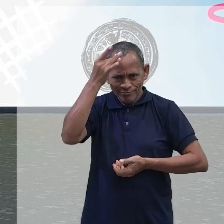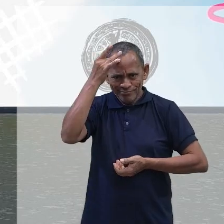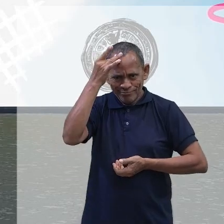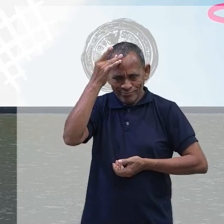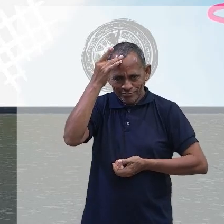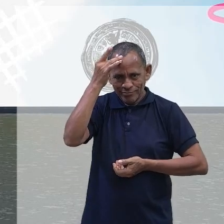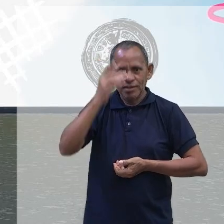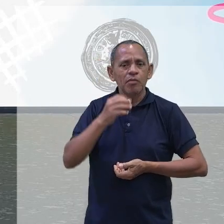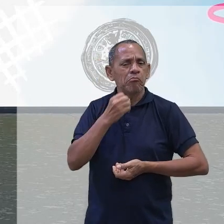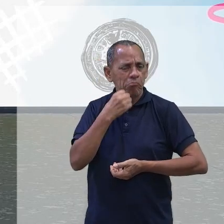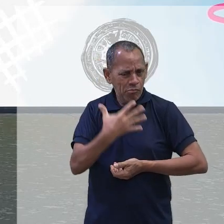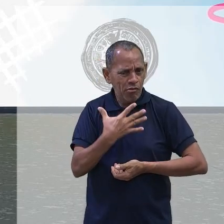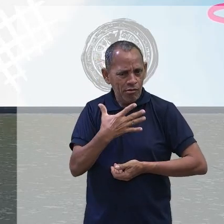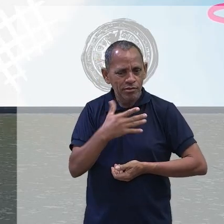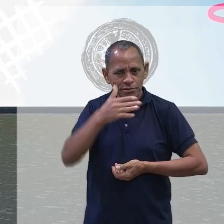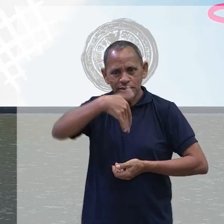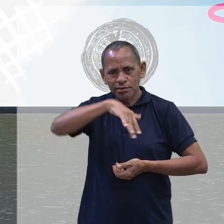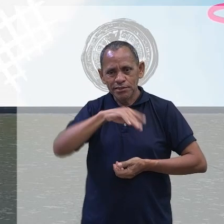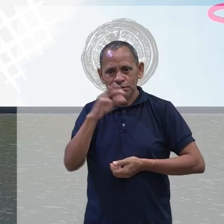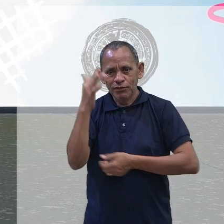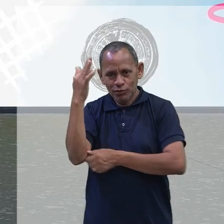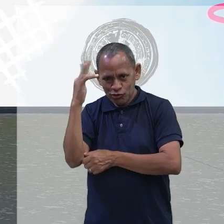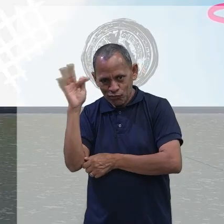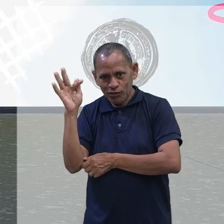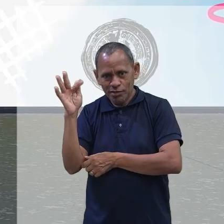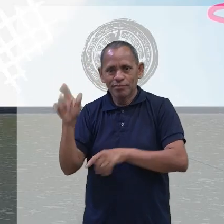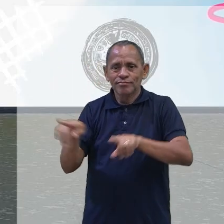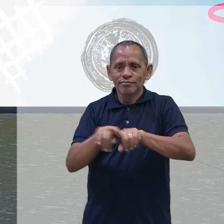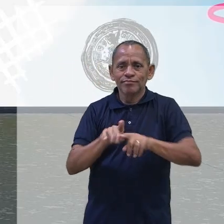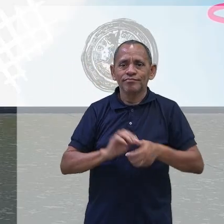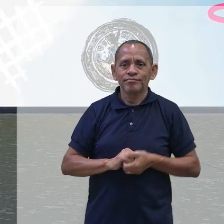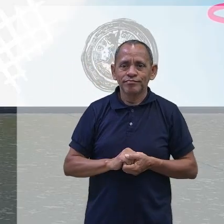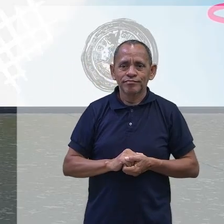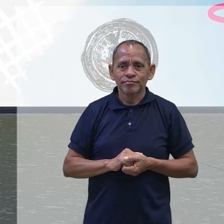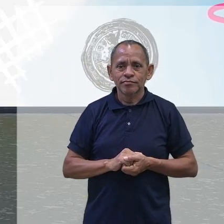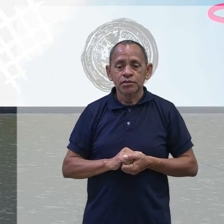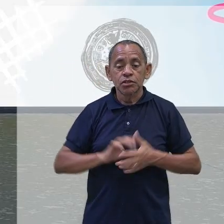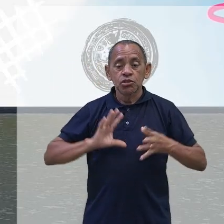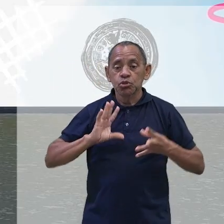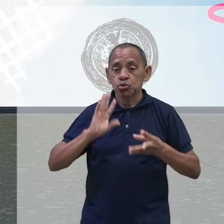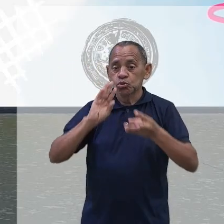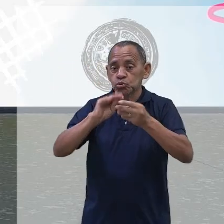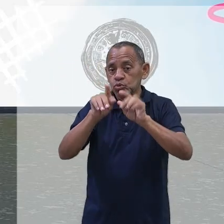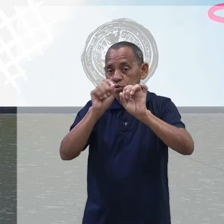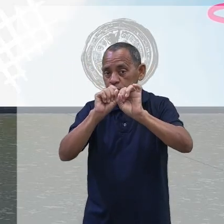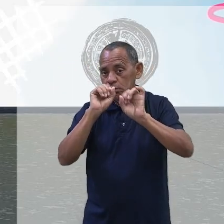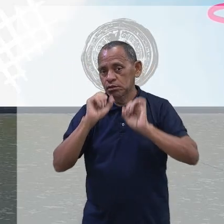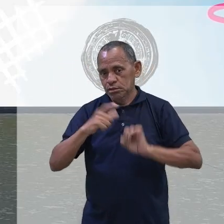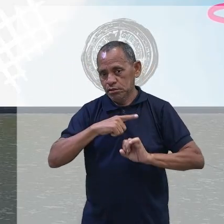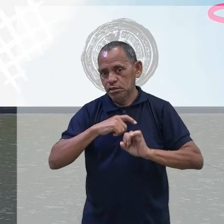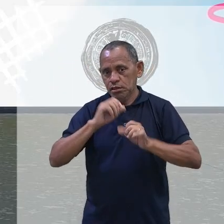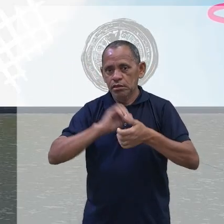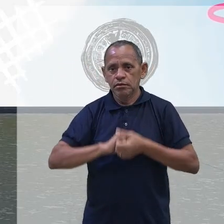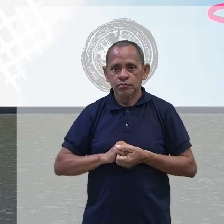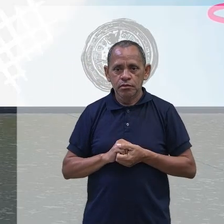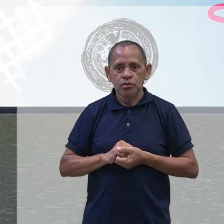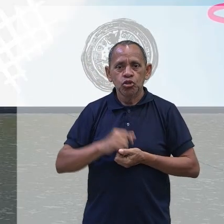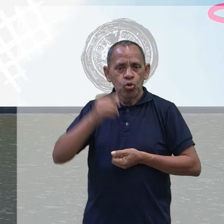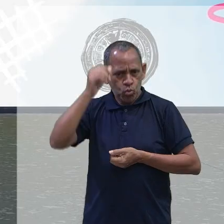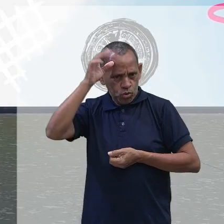parte da filosofia aí, né? Nós vamos em busca de quê? Tudo isso que tem, que eu conheço, eu mesmo, o que